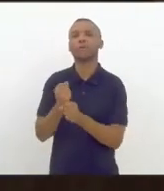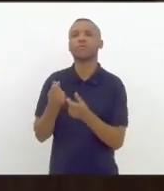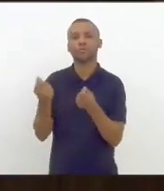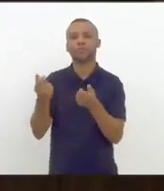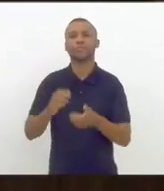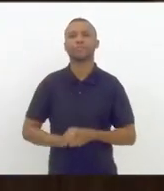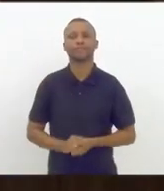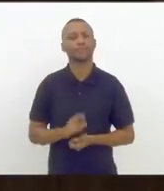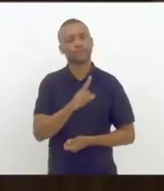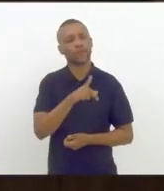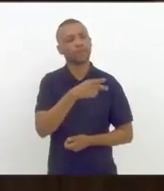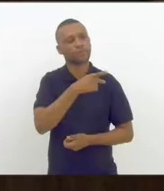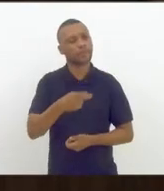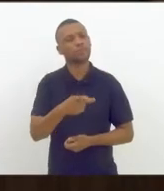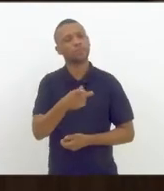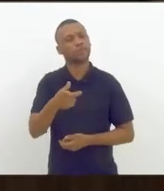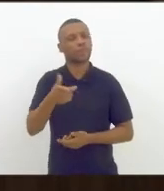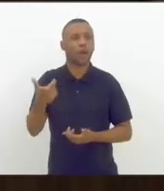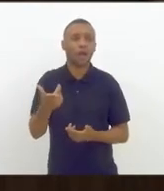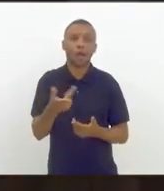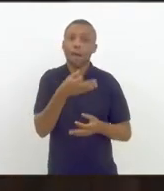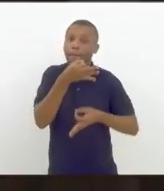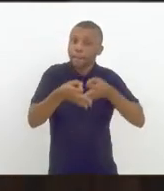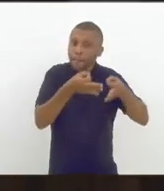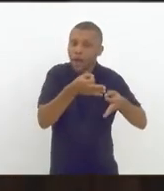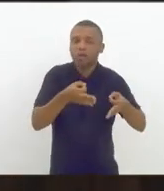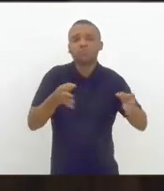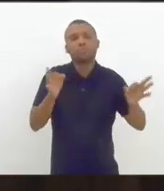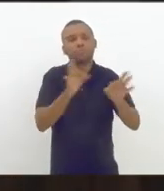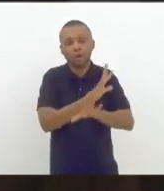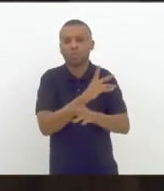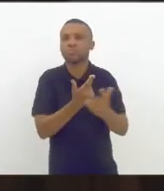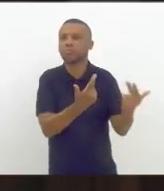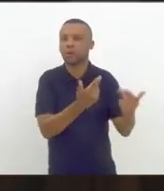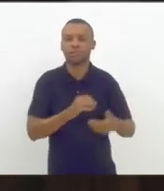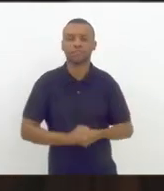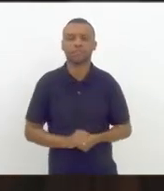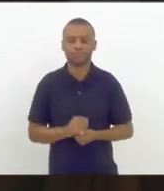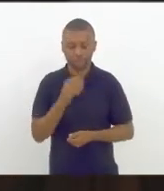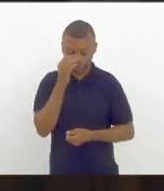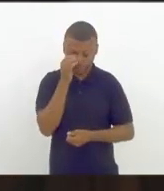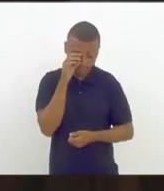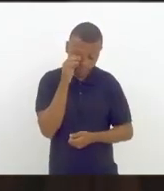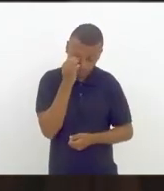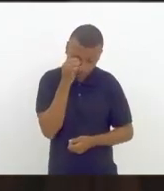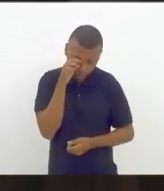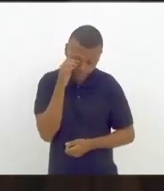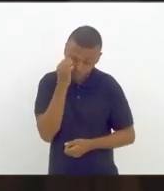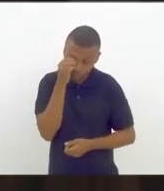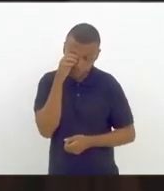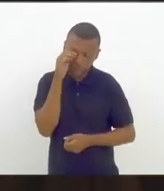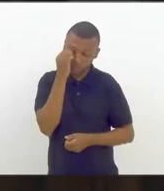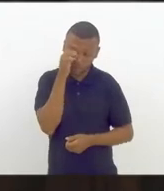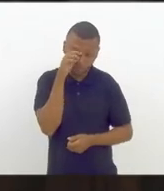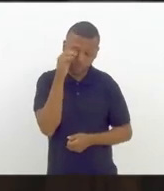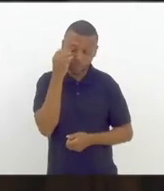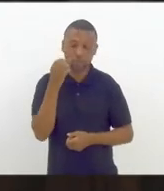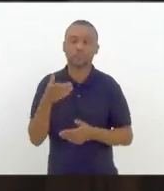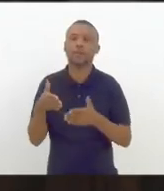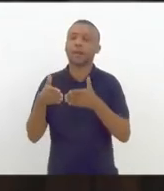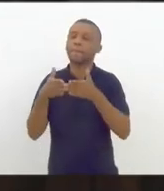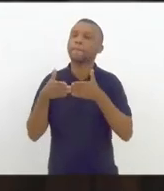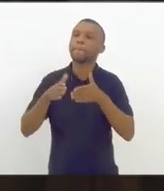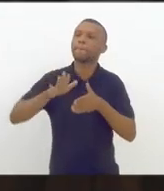Presidente, eu acompanho o parecer da CCJ. Os pareceres emitidos... Pela ordem, presidente. Pela ordem, deputado